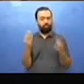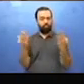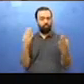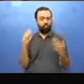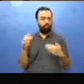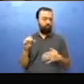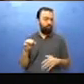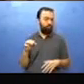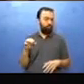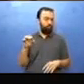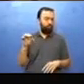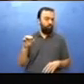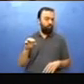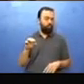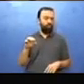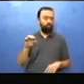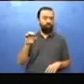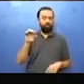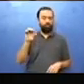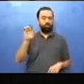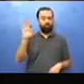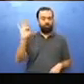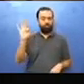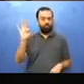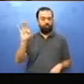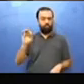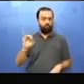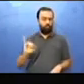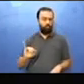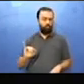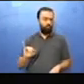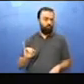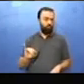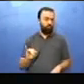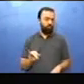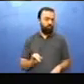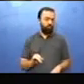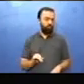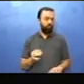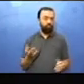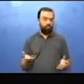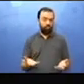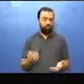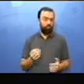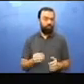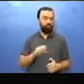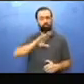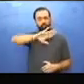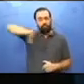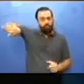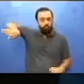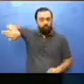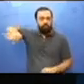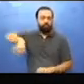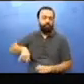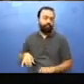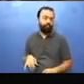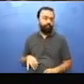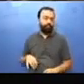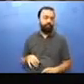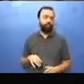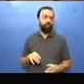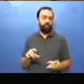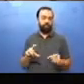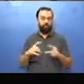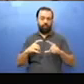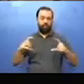é T e aqui é I. Bom, não se escreve peixinhos com o T. Então, vamos excluir esta palavra aqui. Vamos ler a do